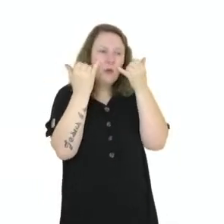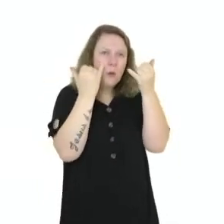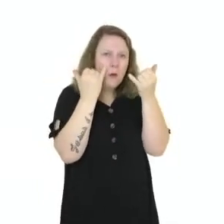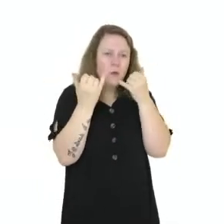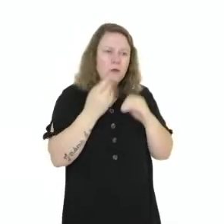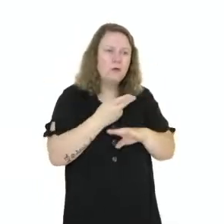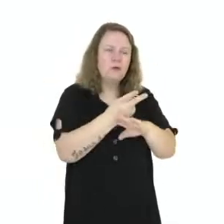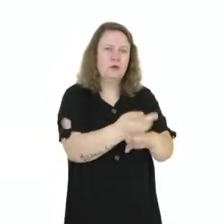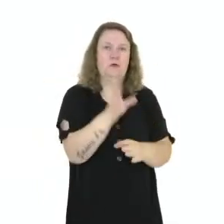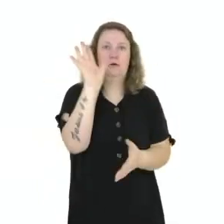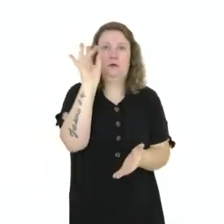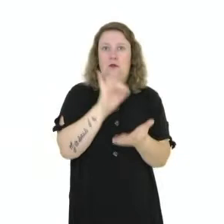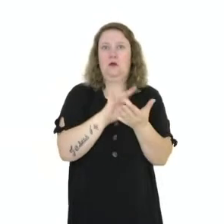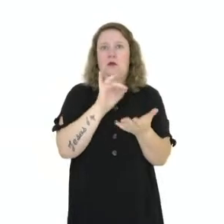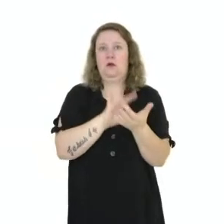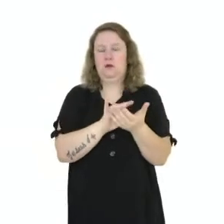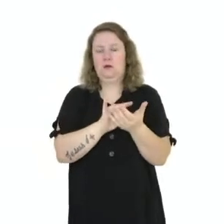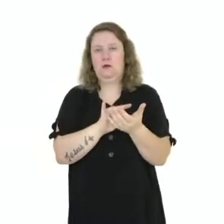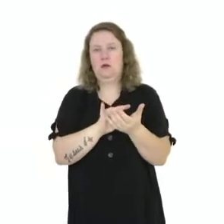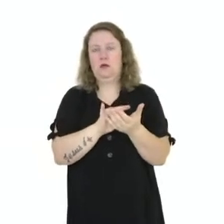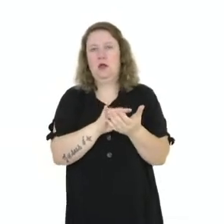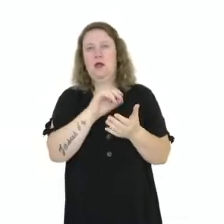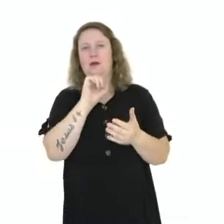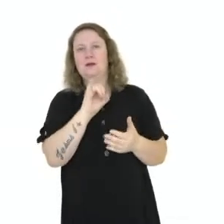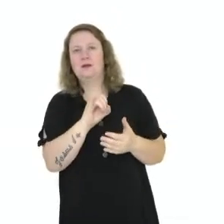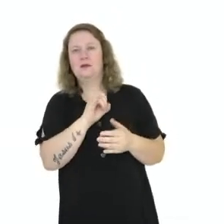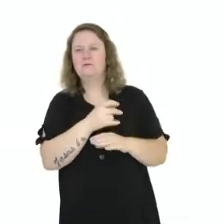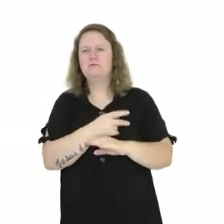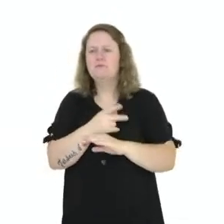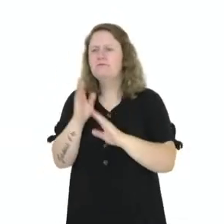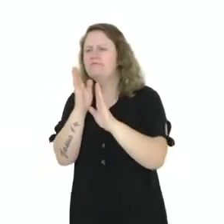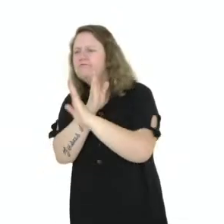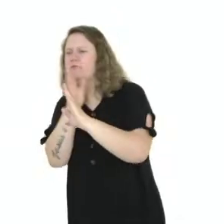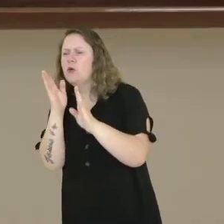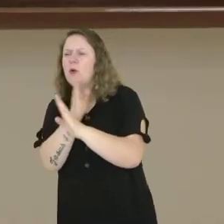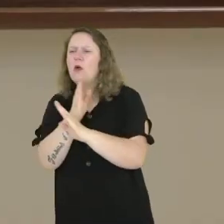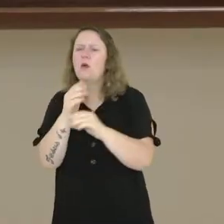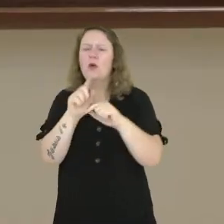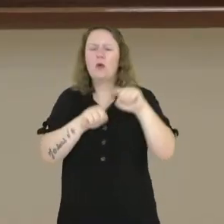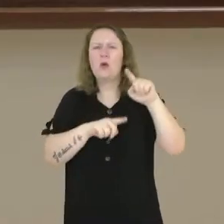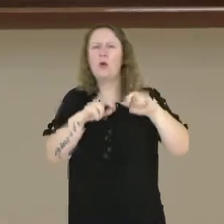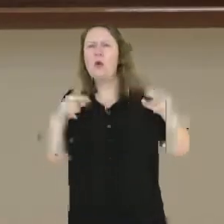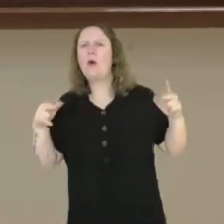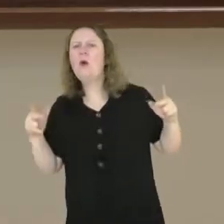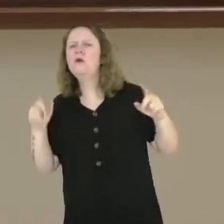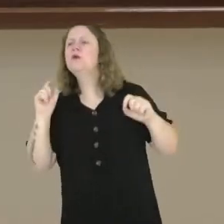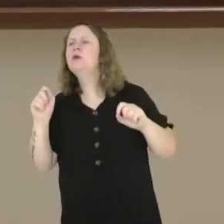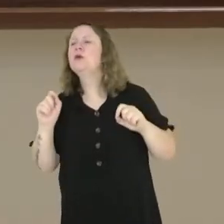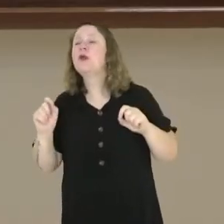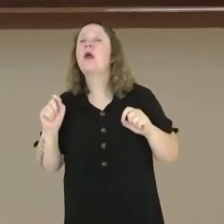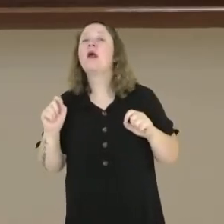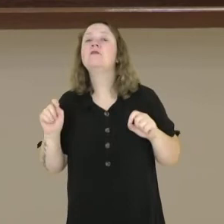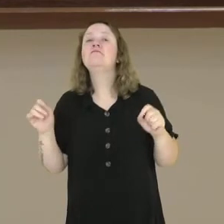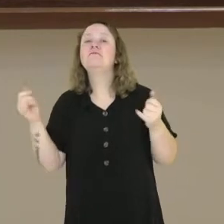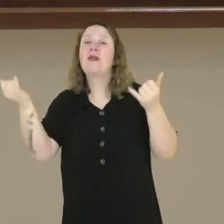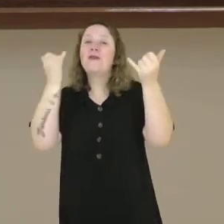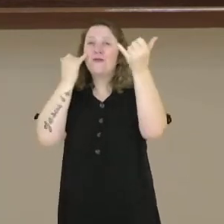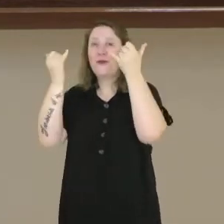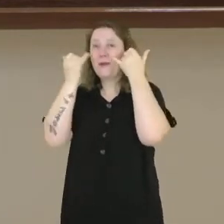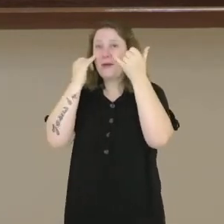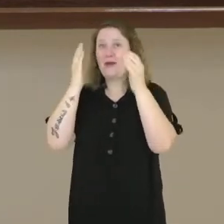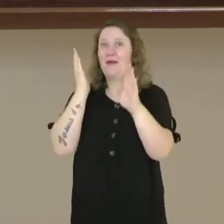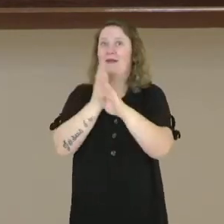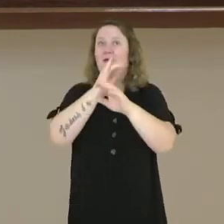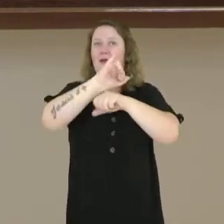fontes originais dos fatos. Quem checa, checa algo. Checa o quê? checa informações online. Então, essas